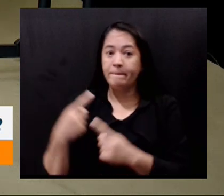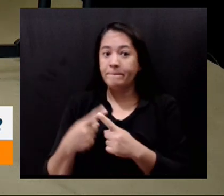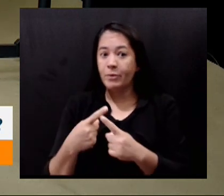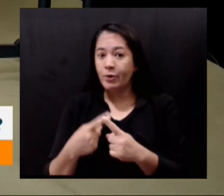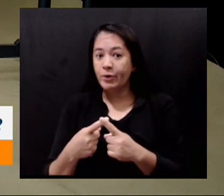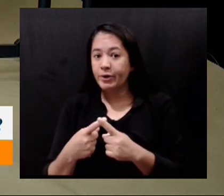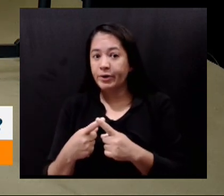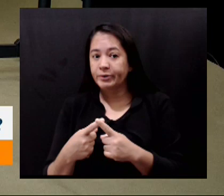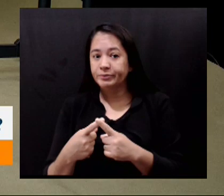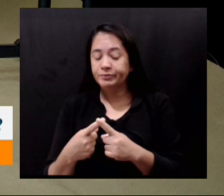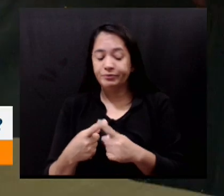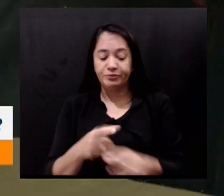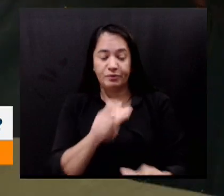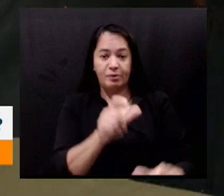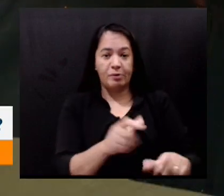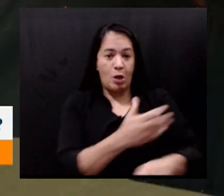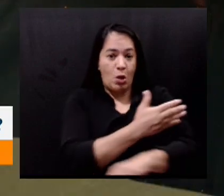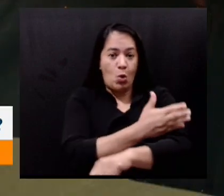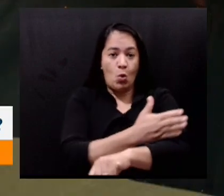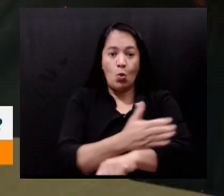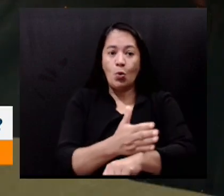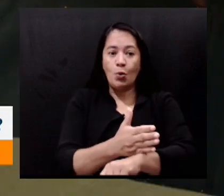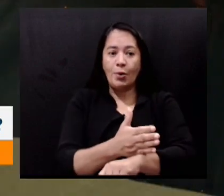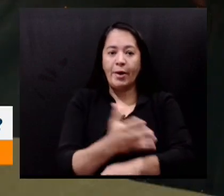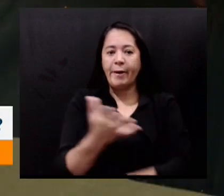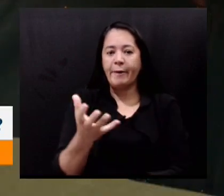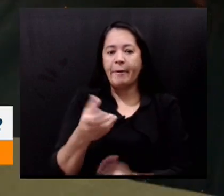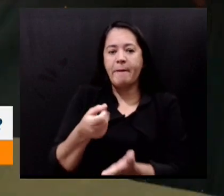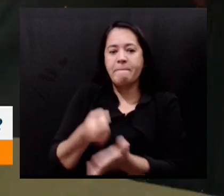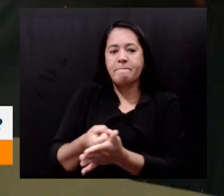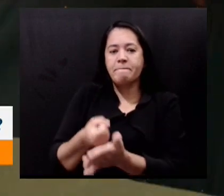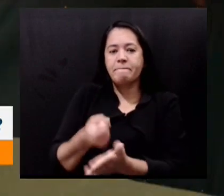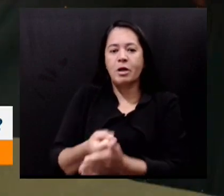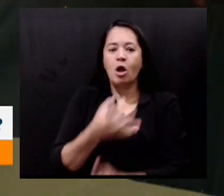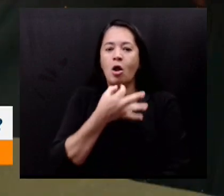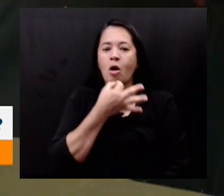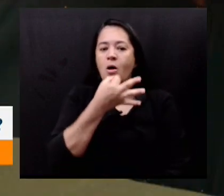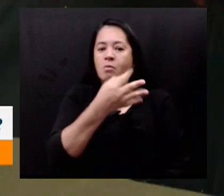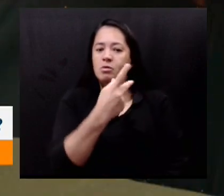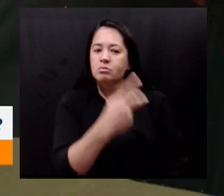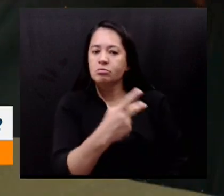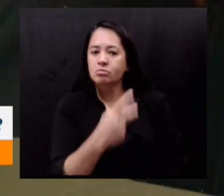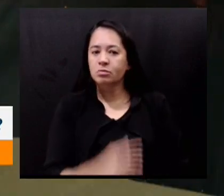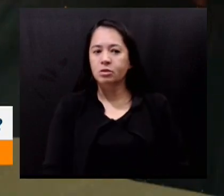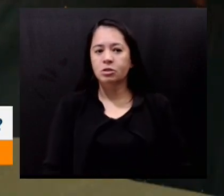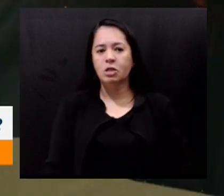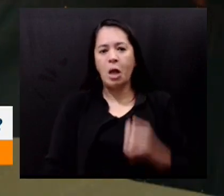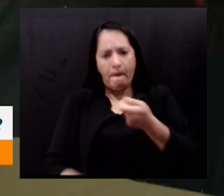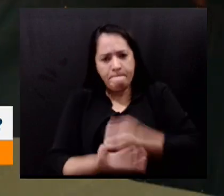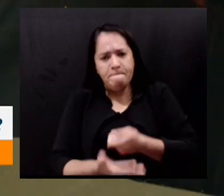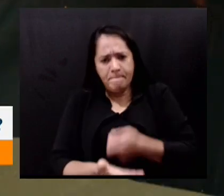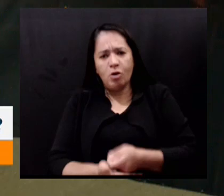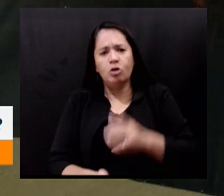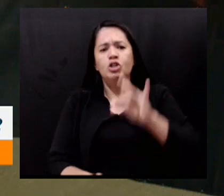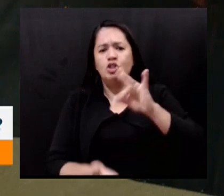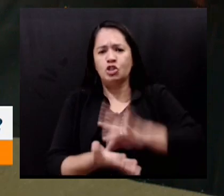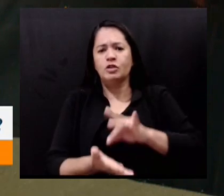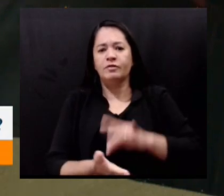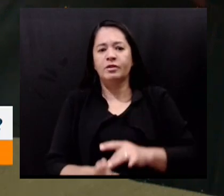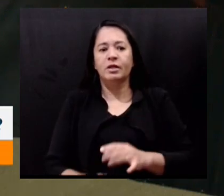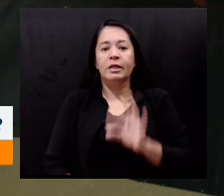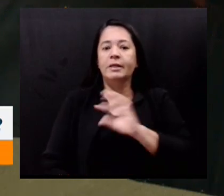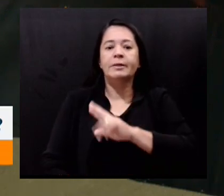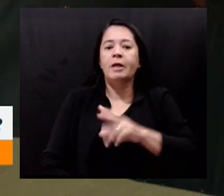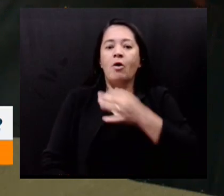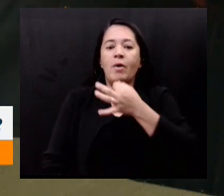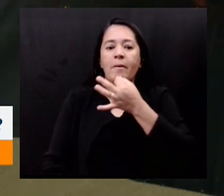costume de querer impor a sua opinião, impor mesmo, quando eu digo impor, é impor, Sim, não é dar opinião, é impor. Eu penso